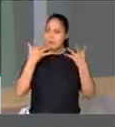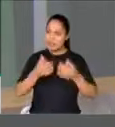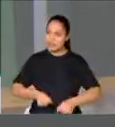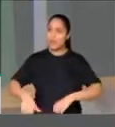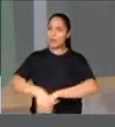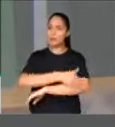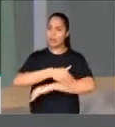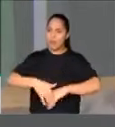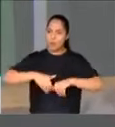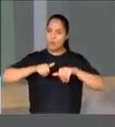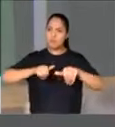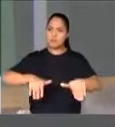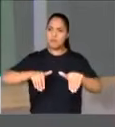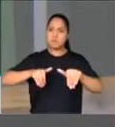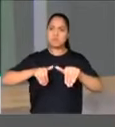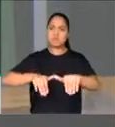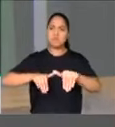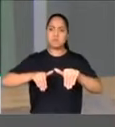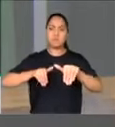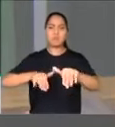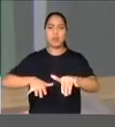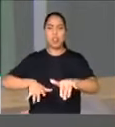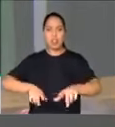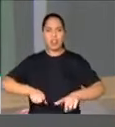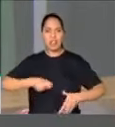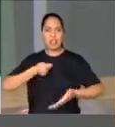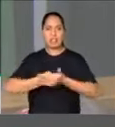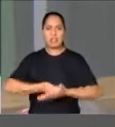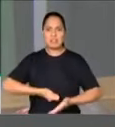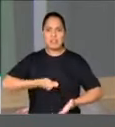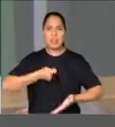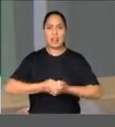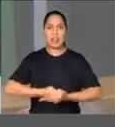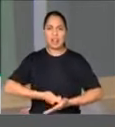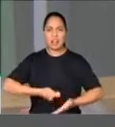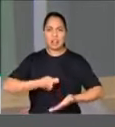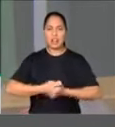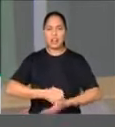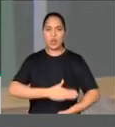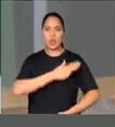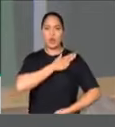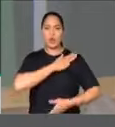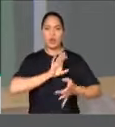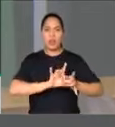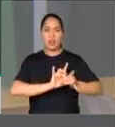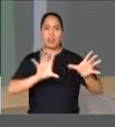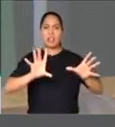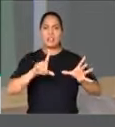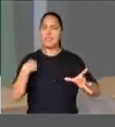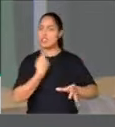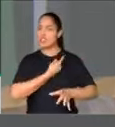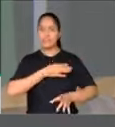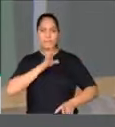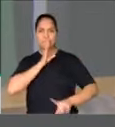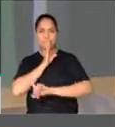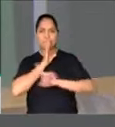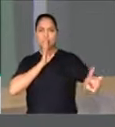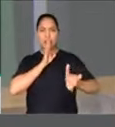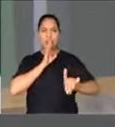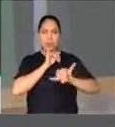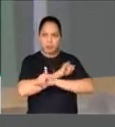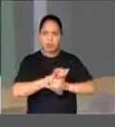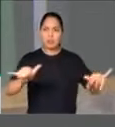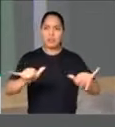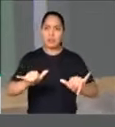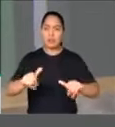rua, na luta e na resistência, pedindo por Lula livre, porque eles não vão nos calar. Muito